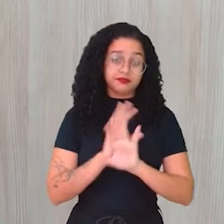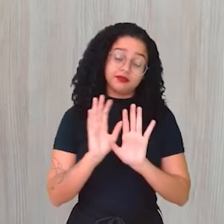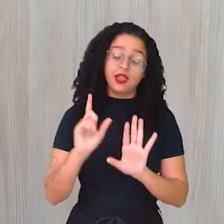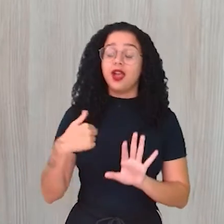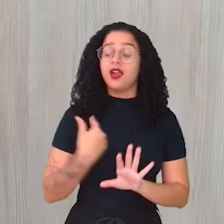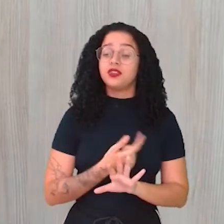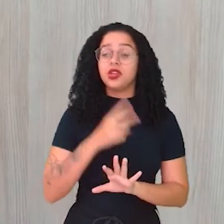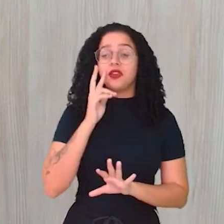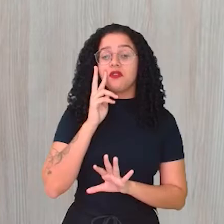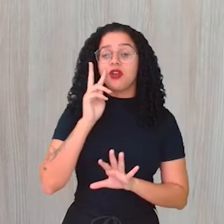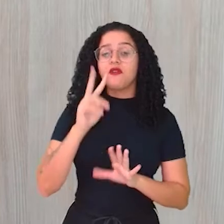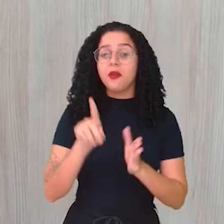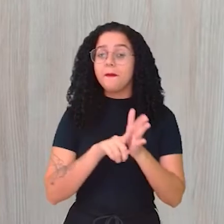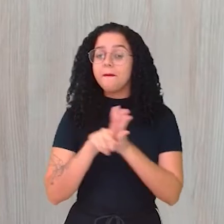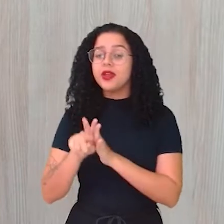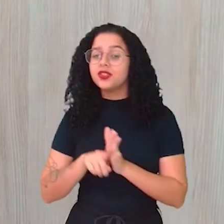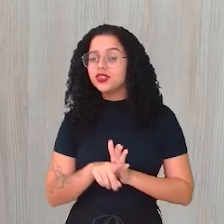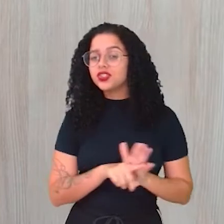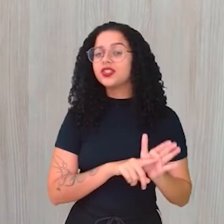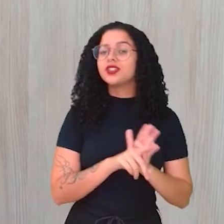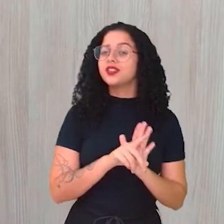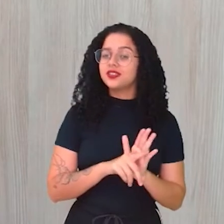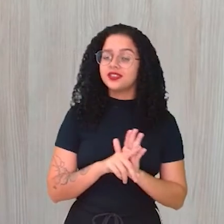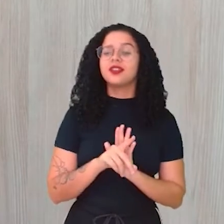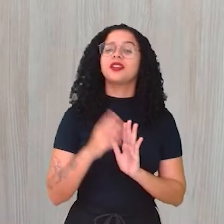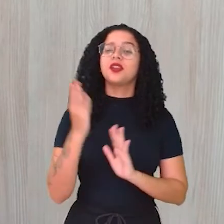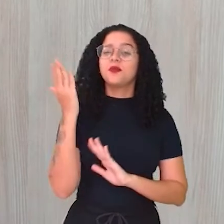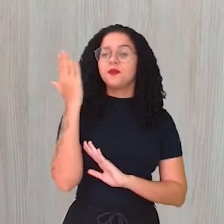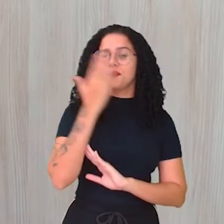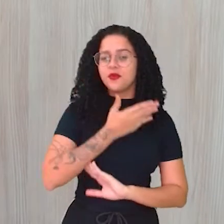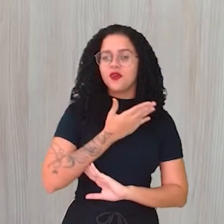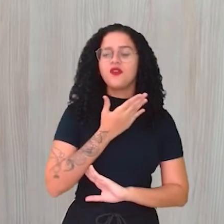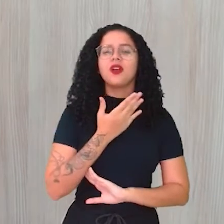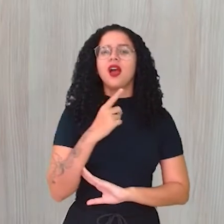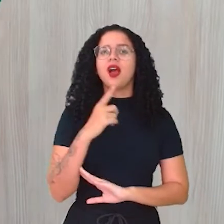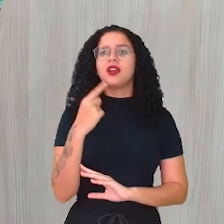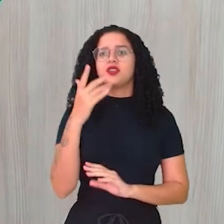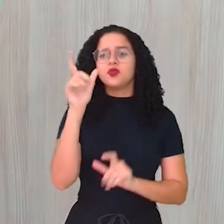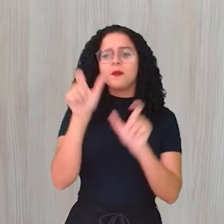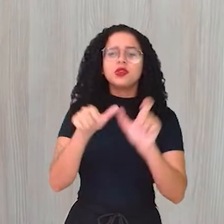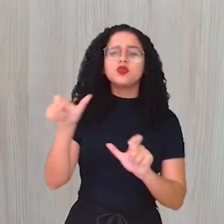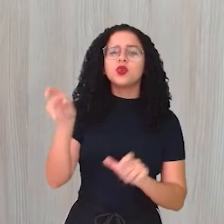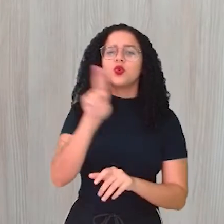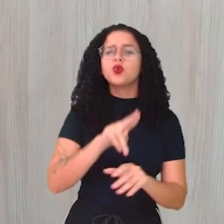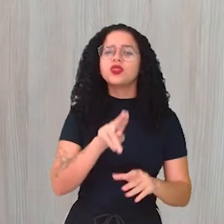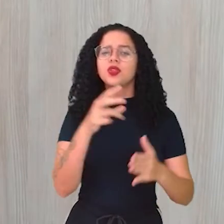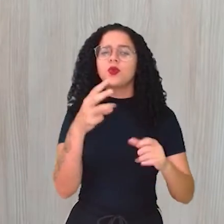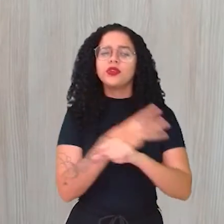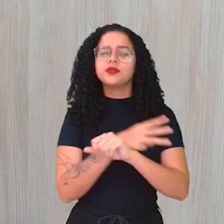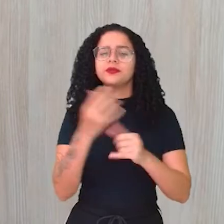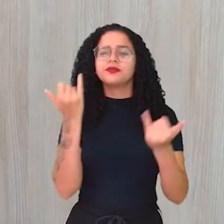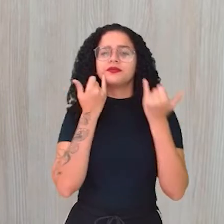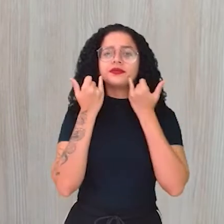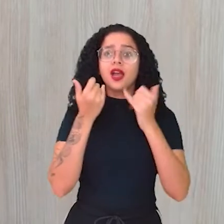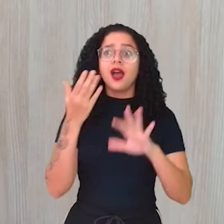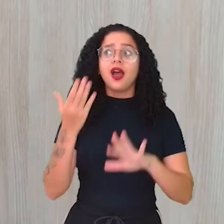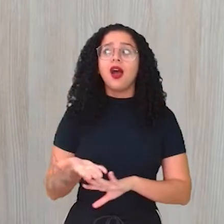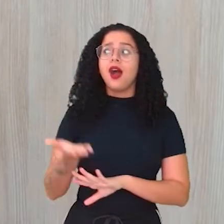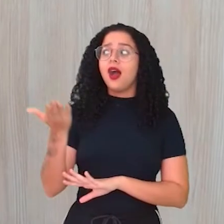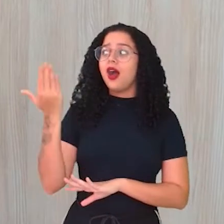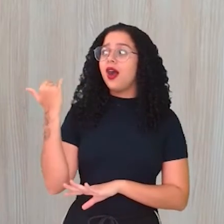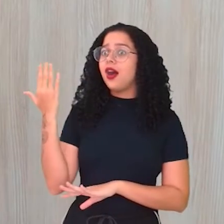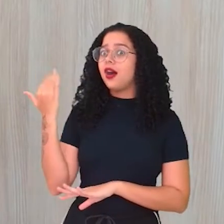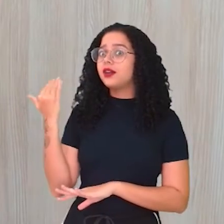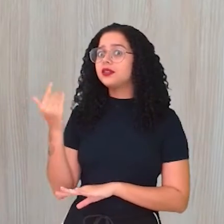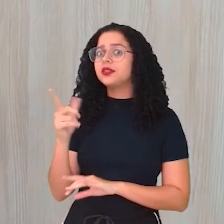que as pessoas estão usando cada vez mais o WhatsApp para se informar. Que antes o intuito daquele